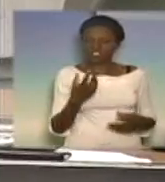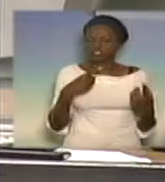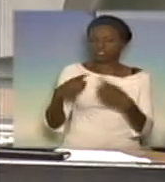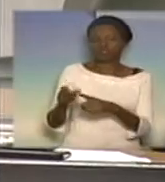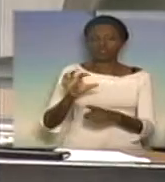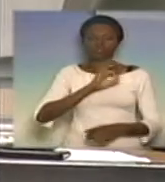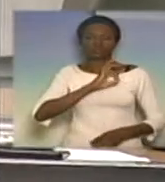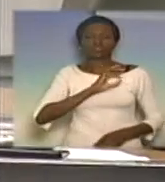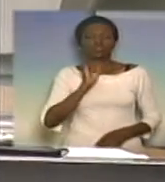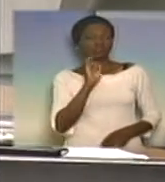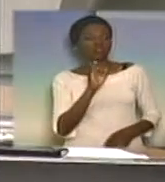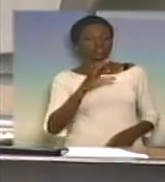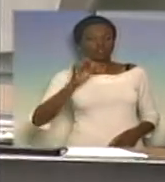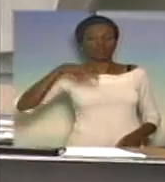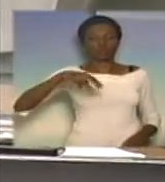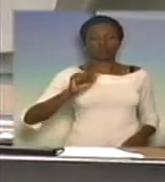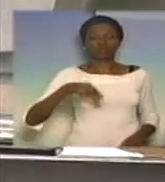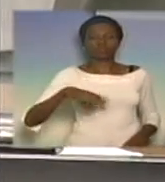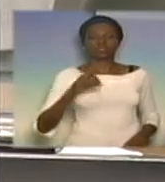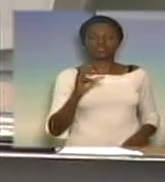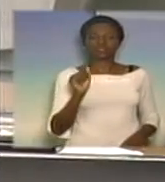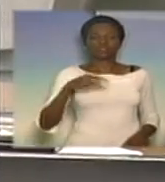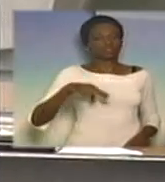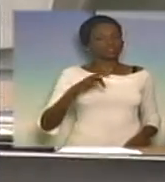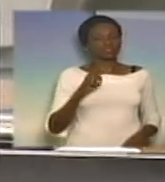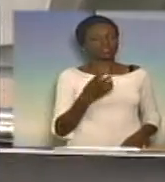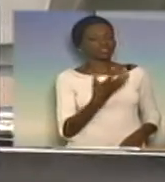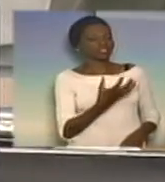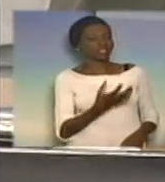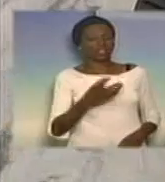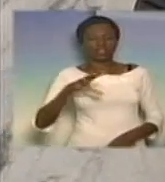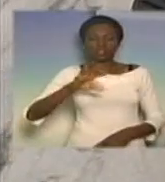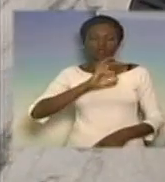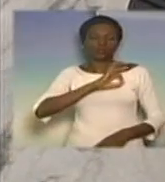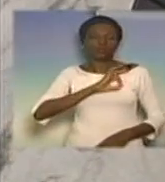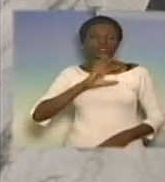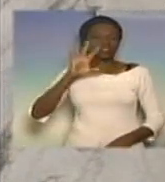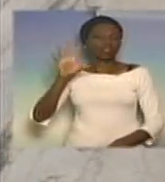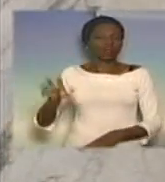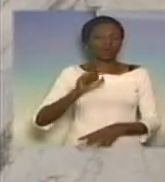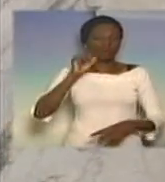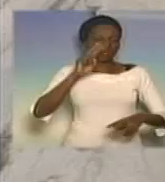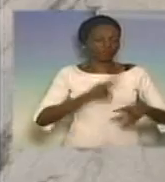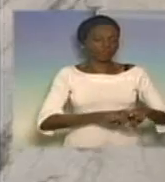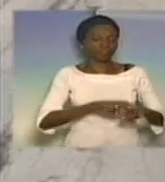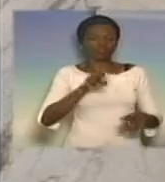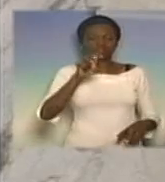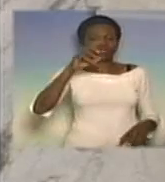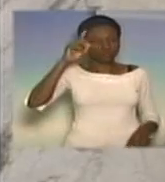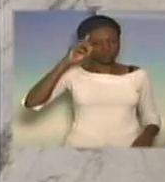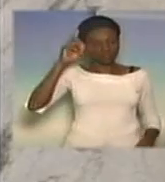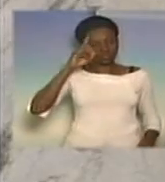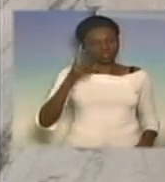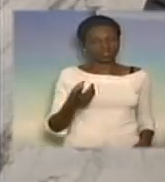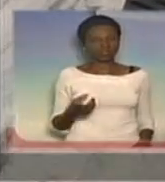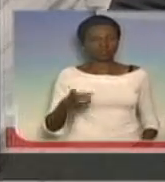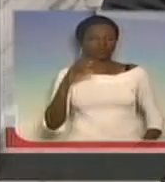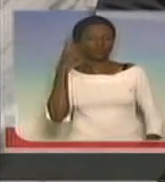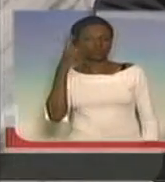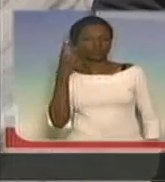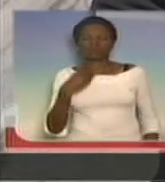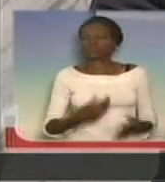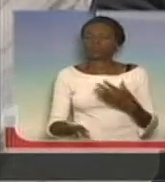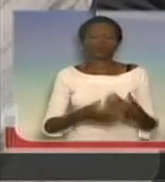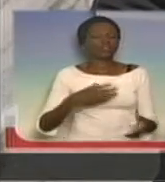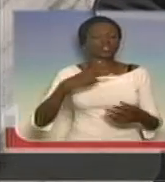assim achar por bem, esse policial será recolhido preso 5 dias. A partir daí, senhores deputados, qualquer prova pode